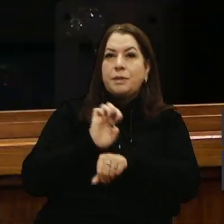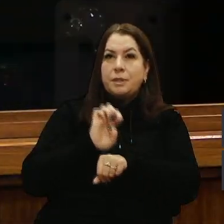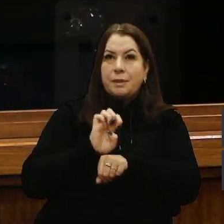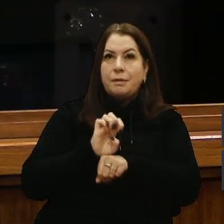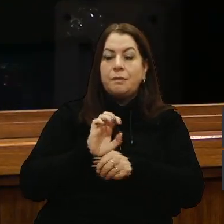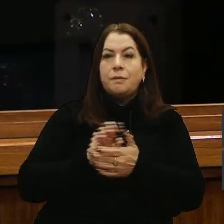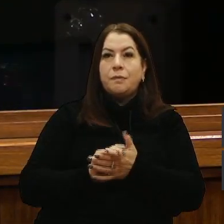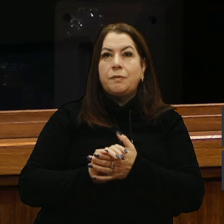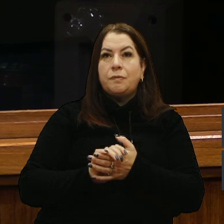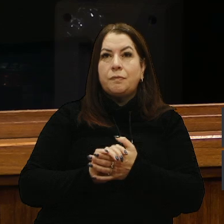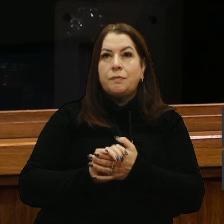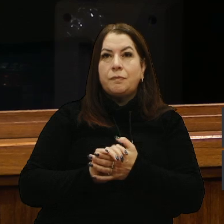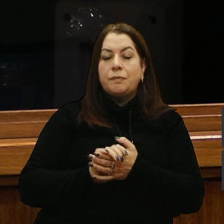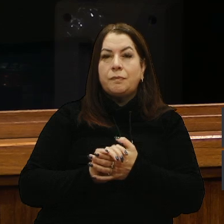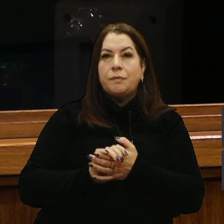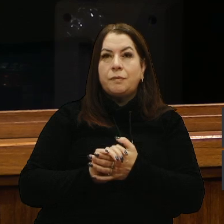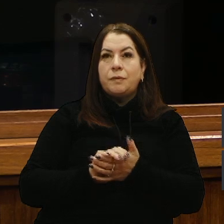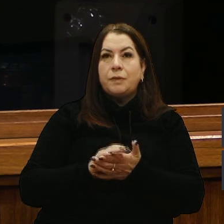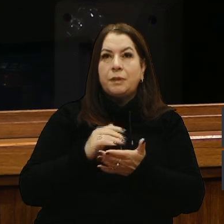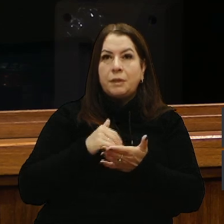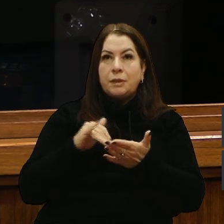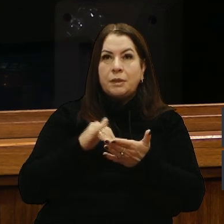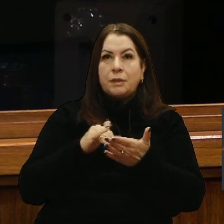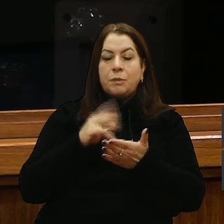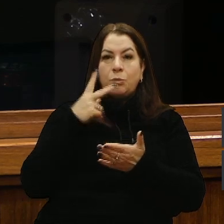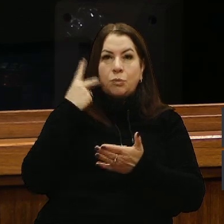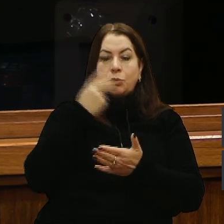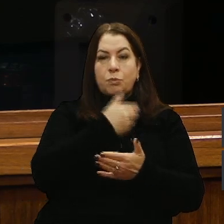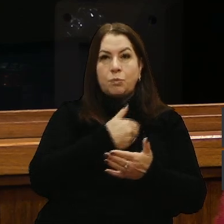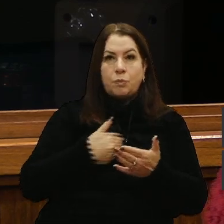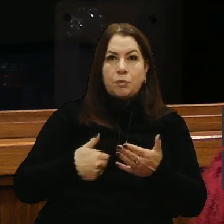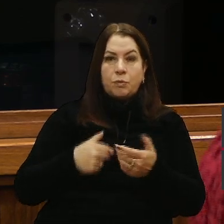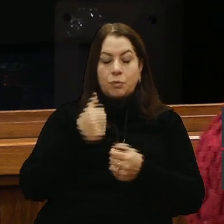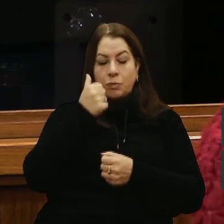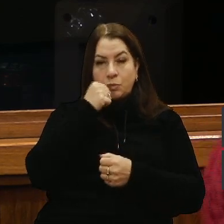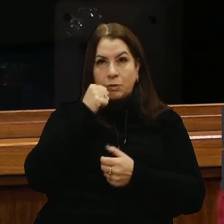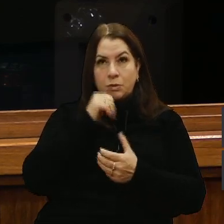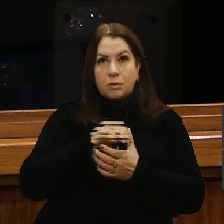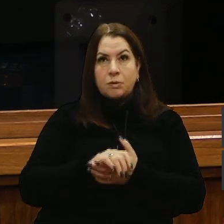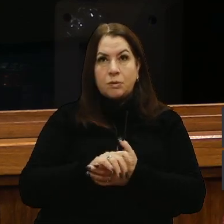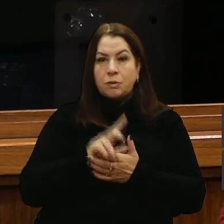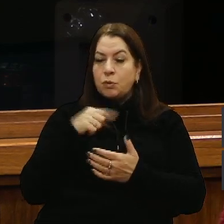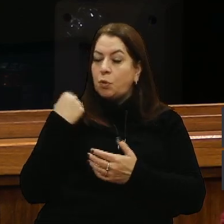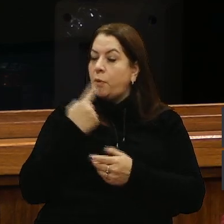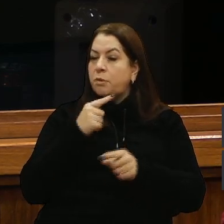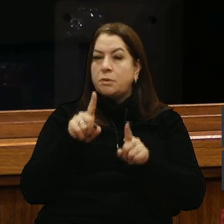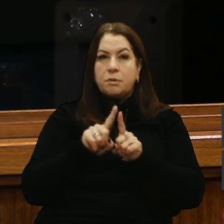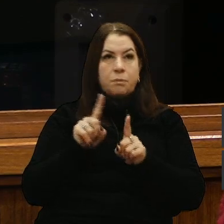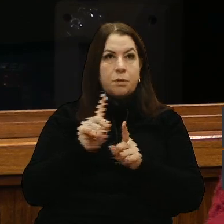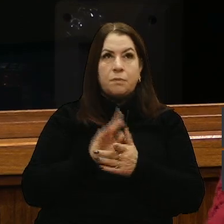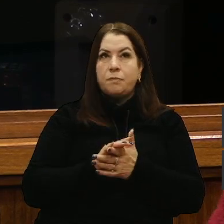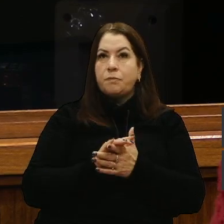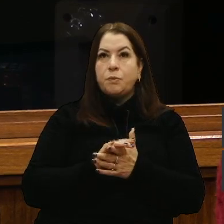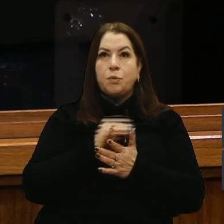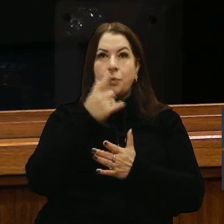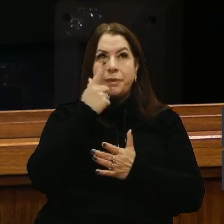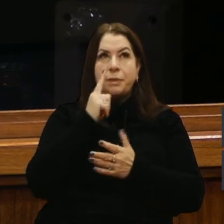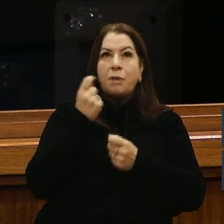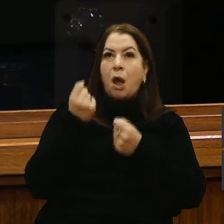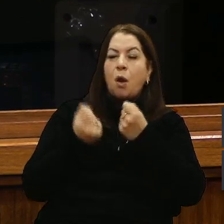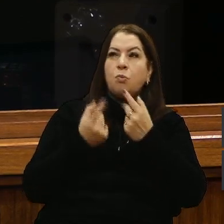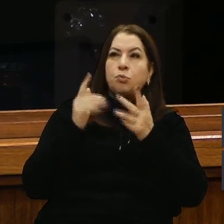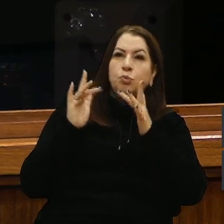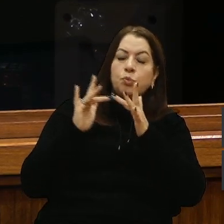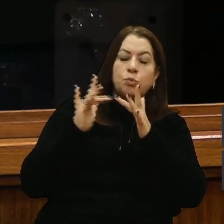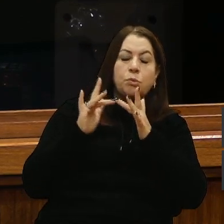Estado, a secretária para Políticas Públicas de Mulheres, nós também conseguimos alguns